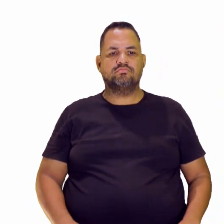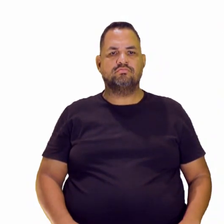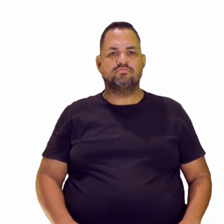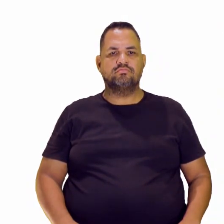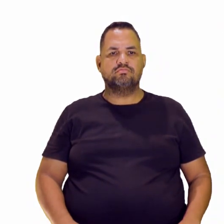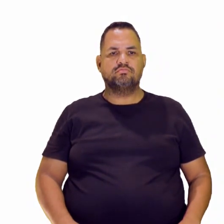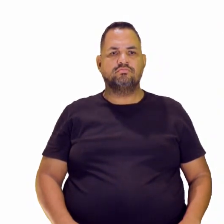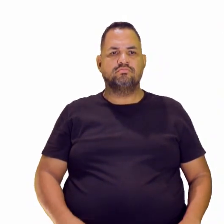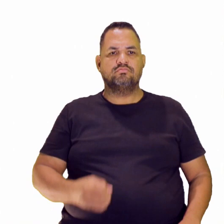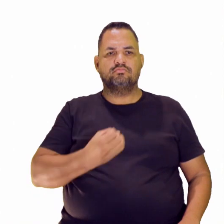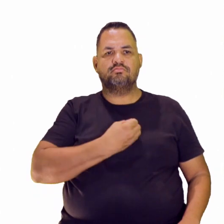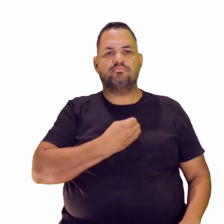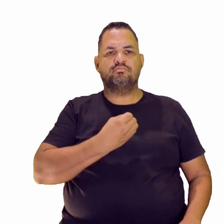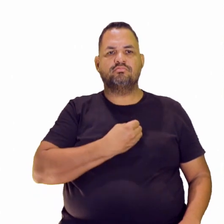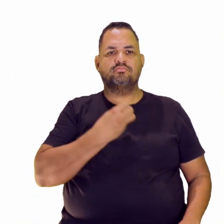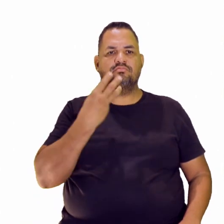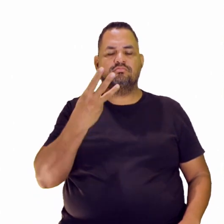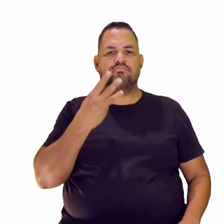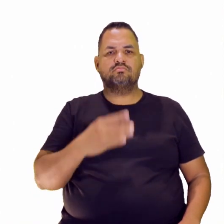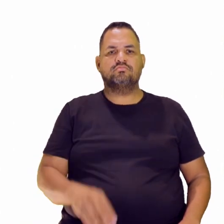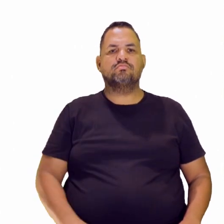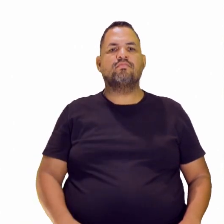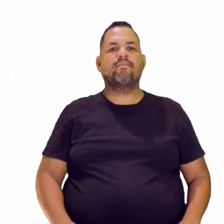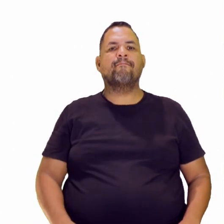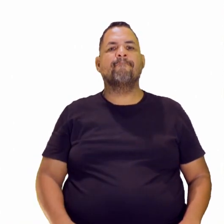Na questão de número 3,